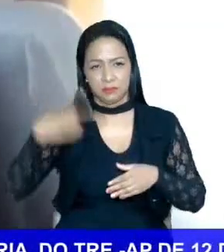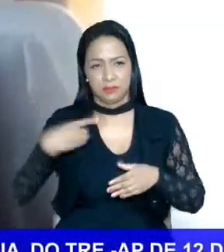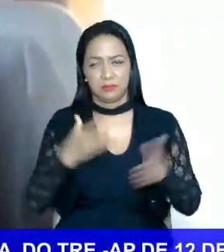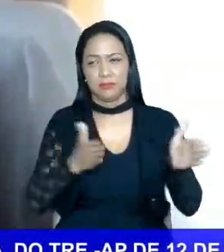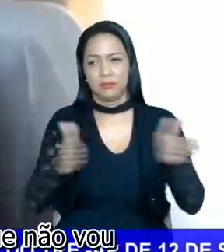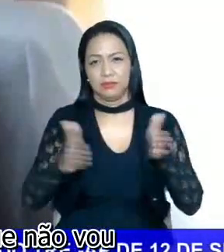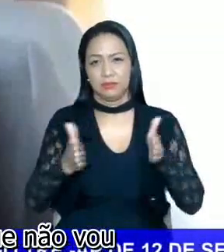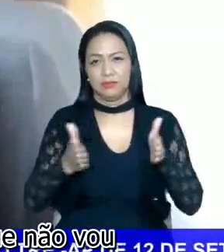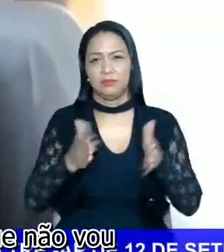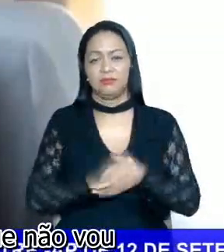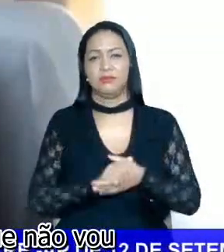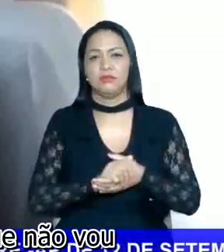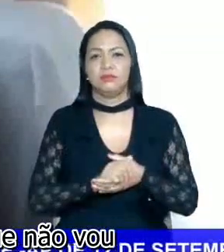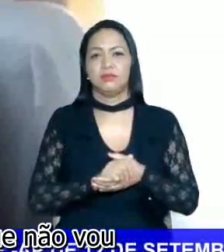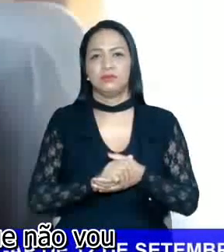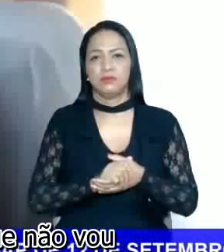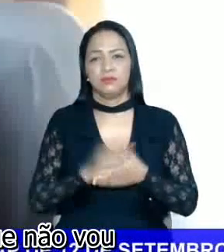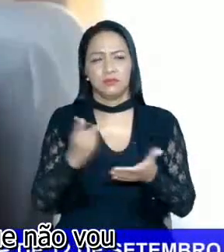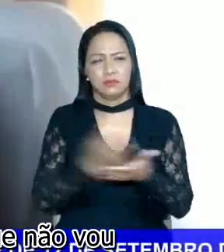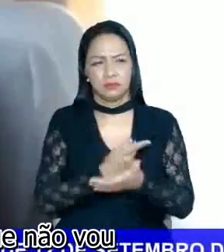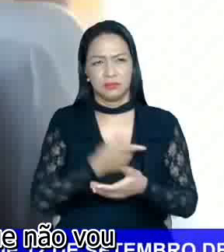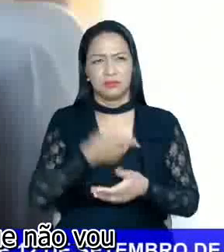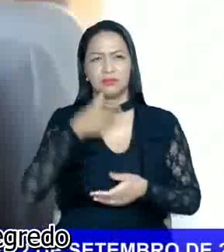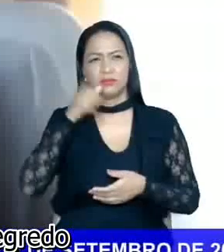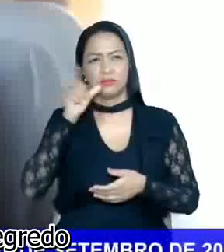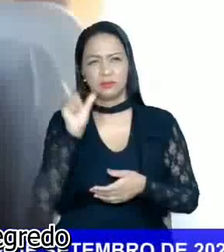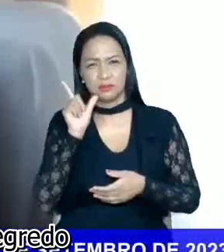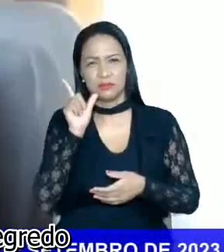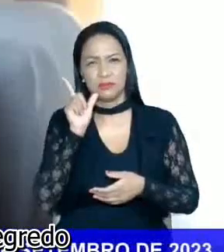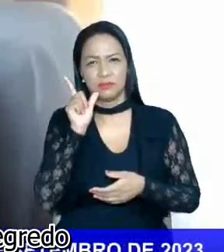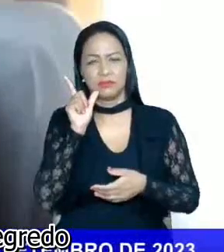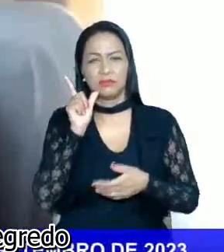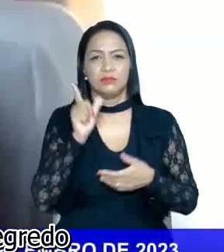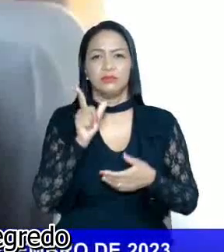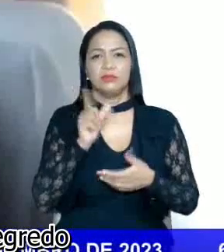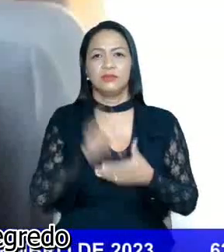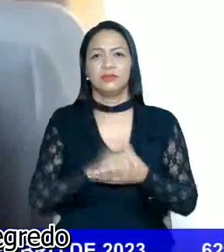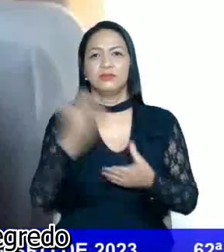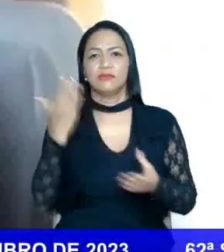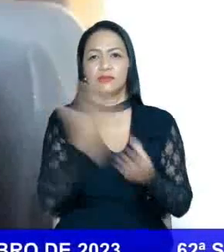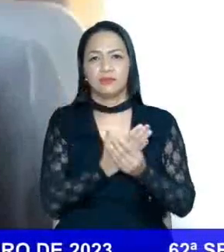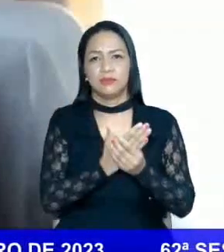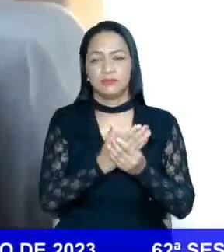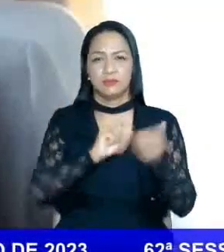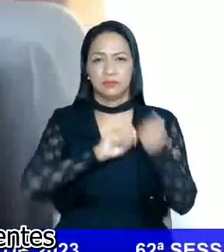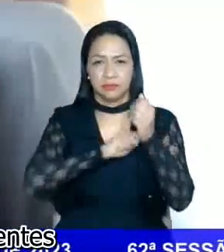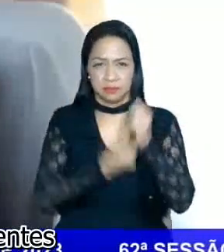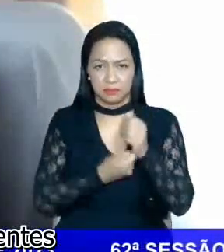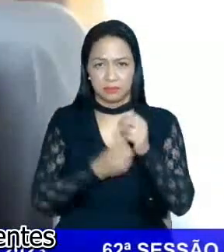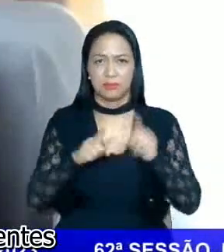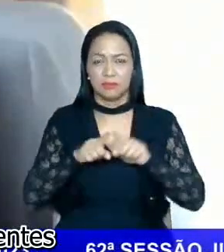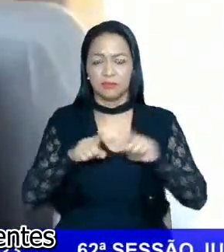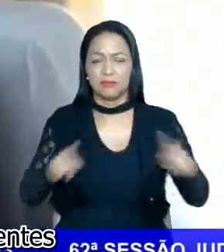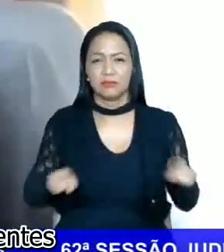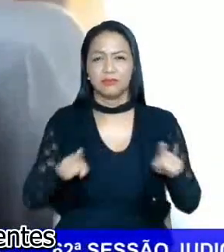prazo, e aconteceu também naquele de ontem, que não vou entrar em detalhes, porque foi um processo em segredo, mas